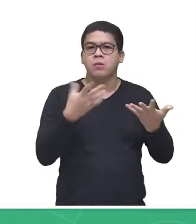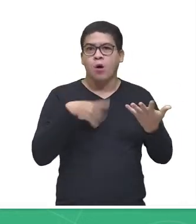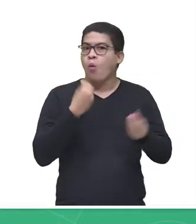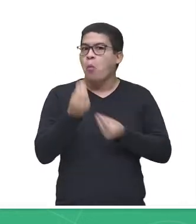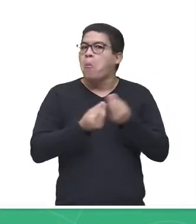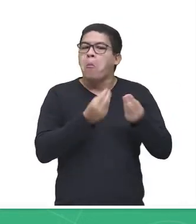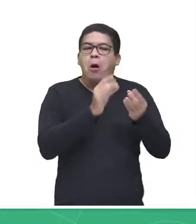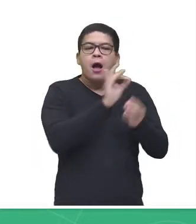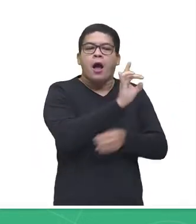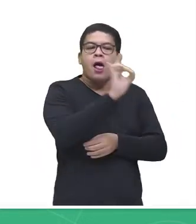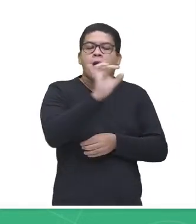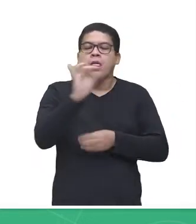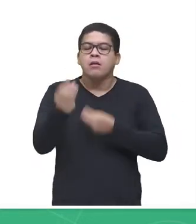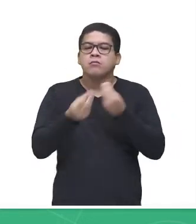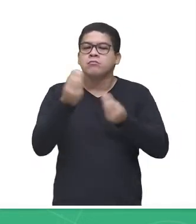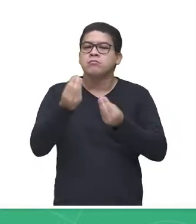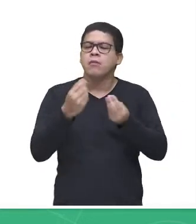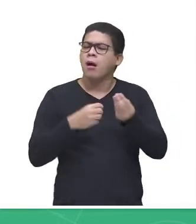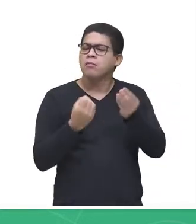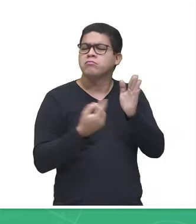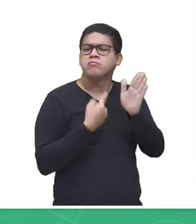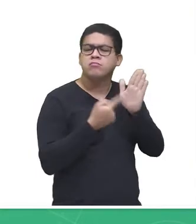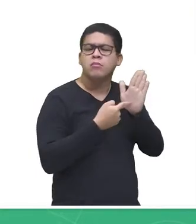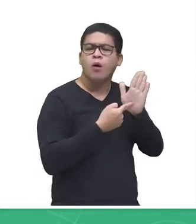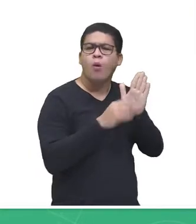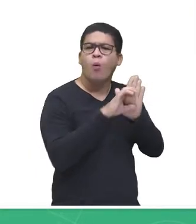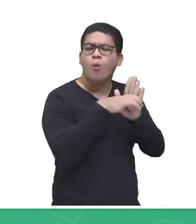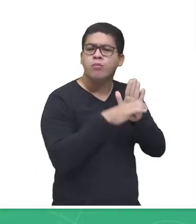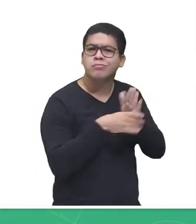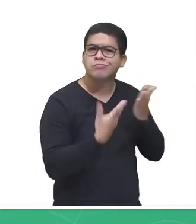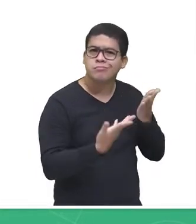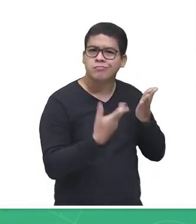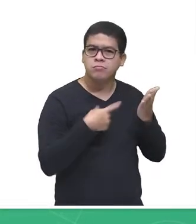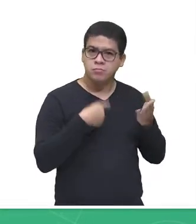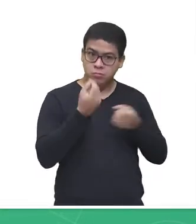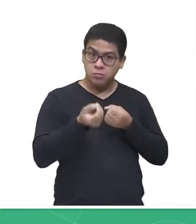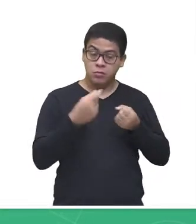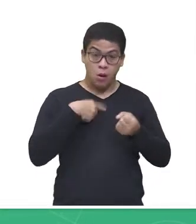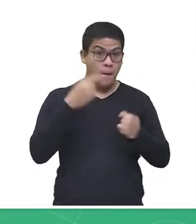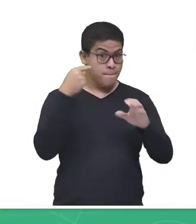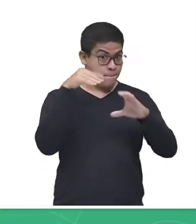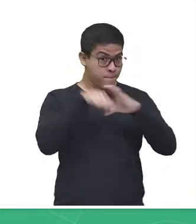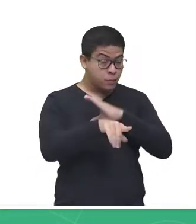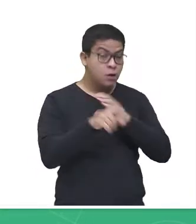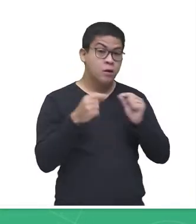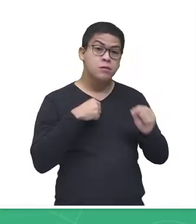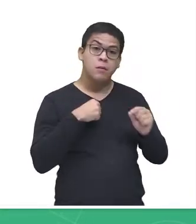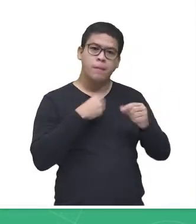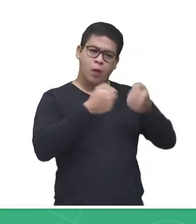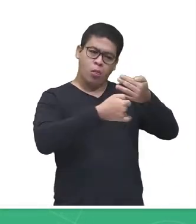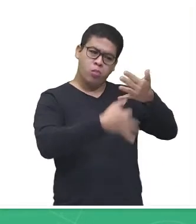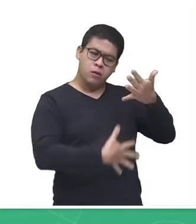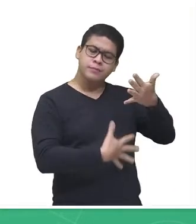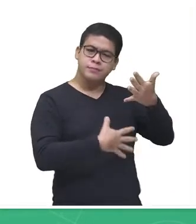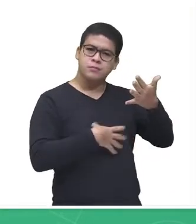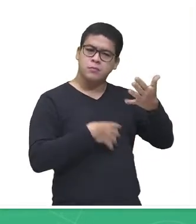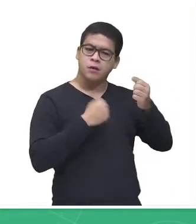aí qualquer dúvida, perguntem no chat, nós temos professores de plantão para ajudar vocês, tá bom? Então vamos lá.